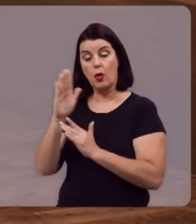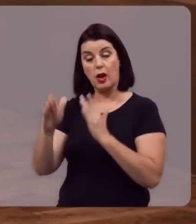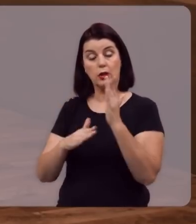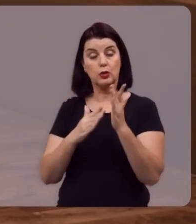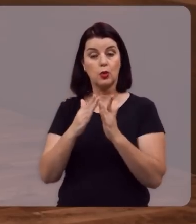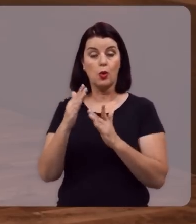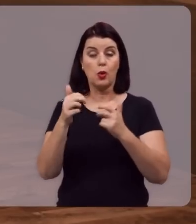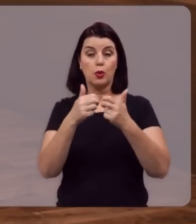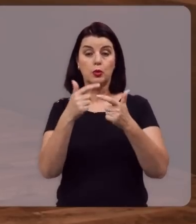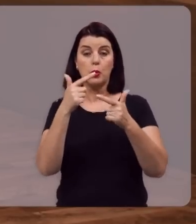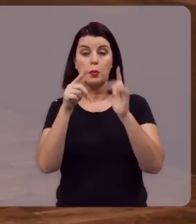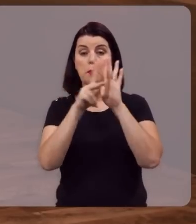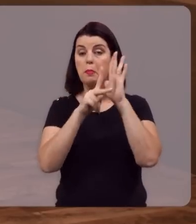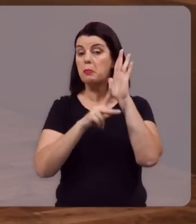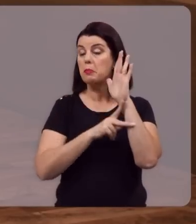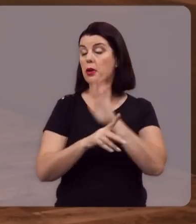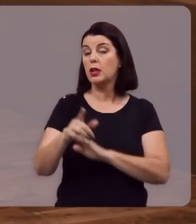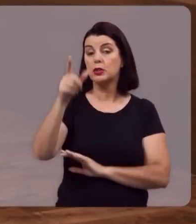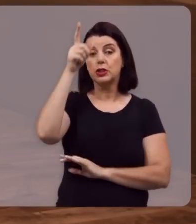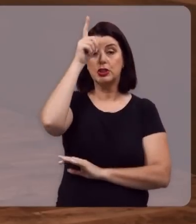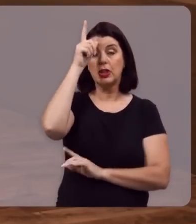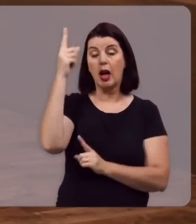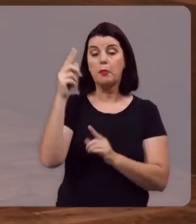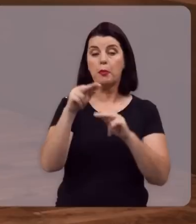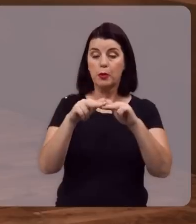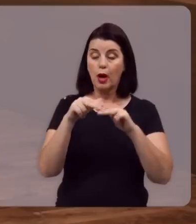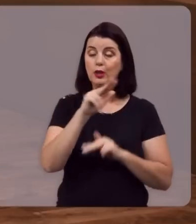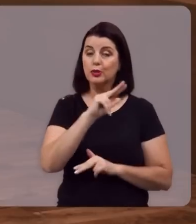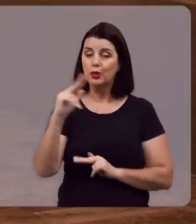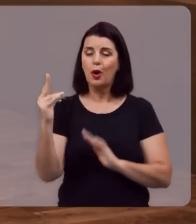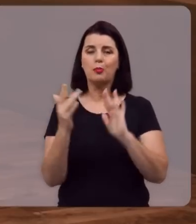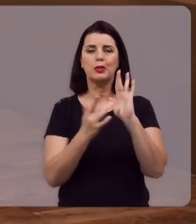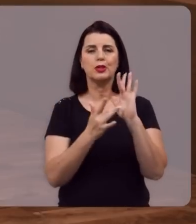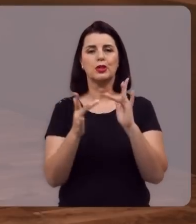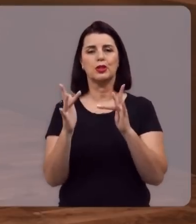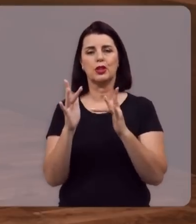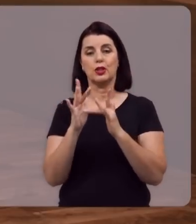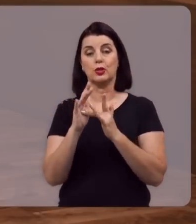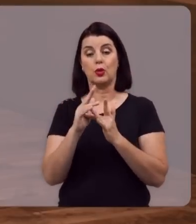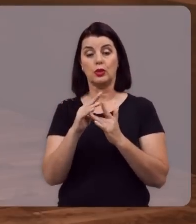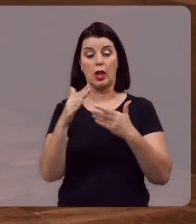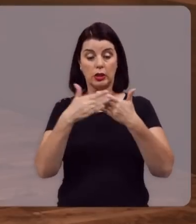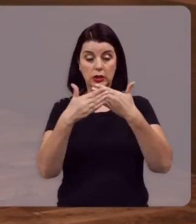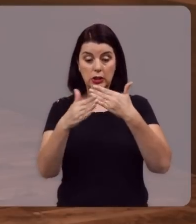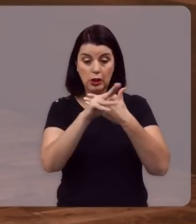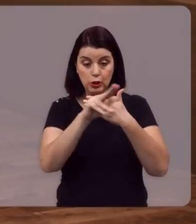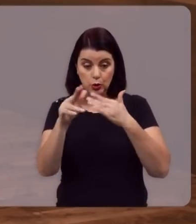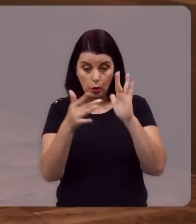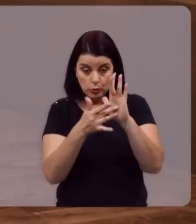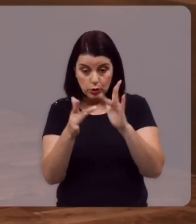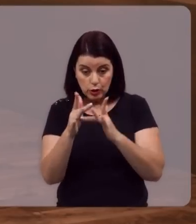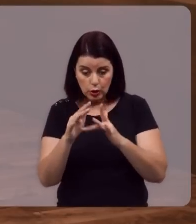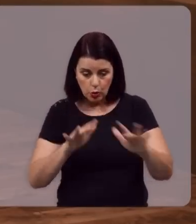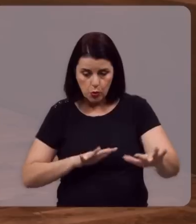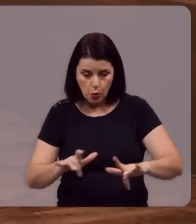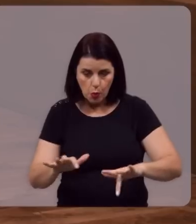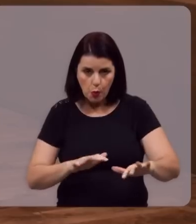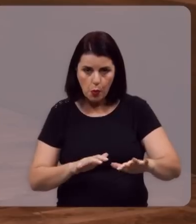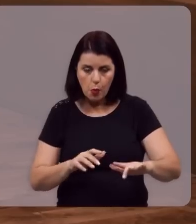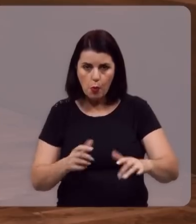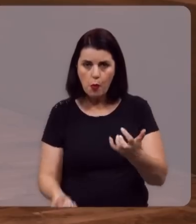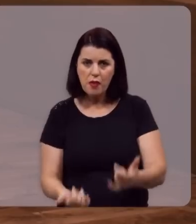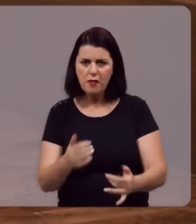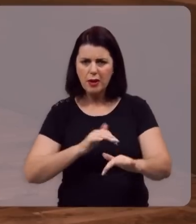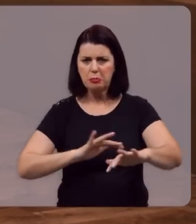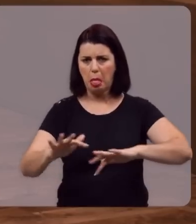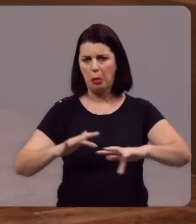as tramas do adversário nesse nome. Diante desse nome, todos tremem no inferno, porque este é o